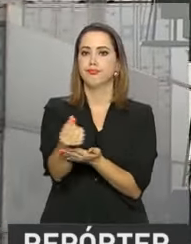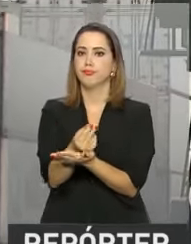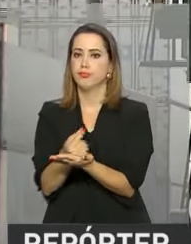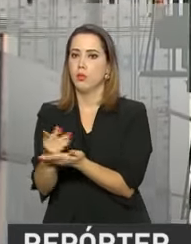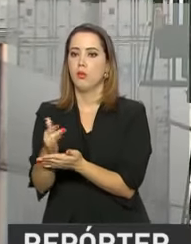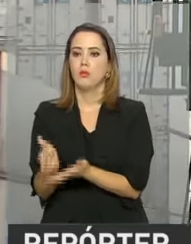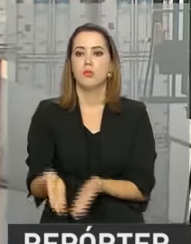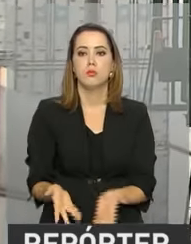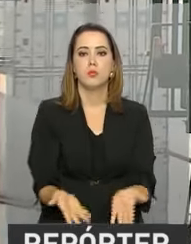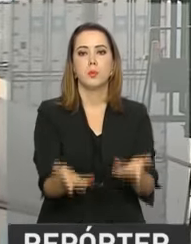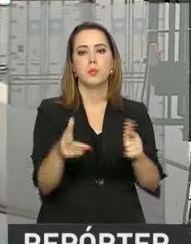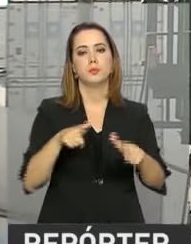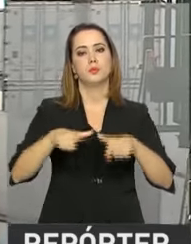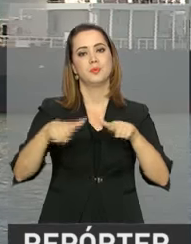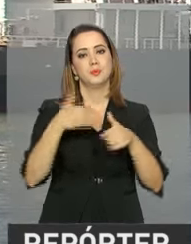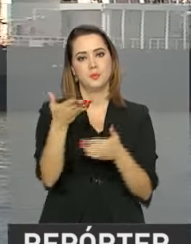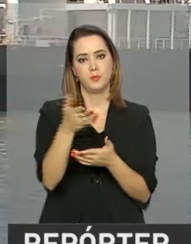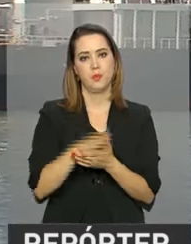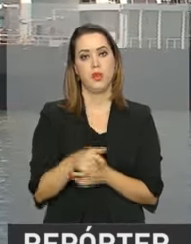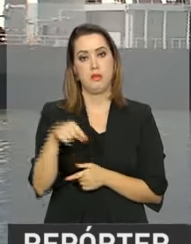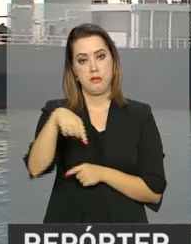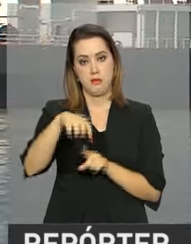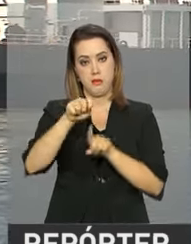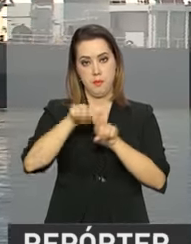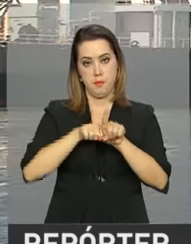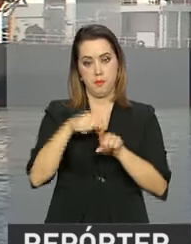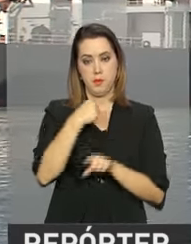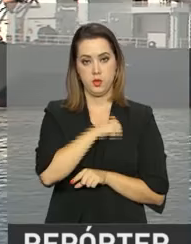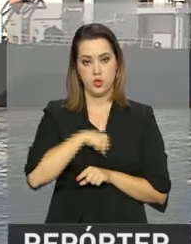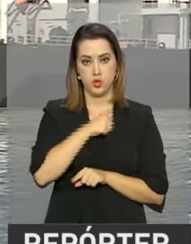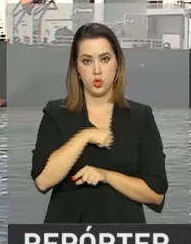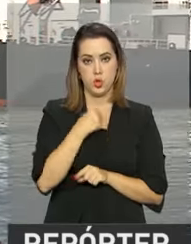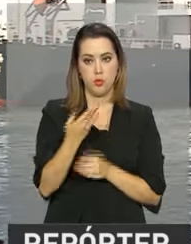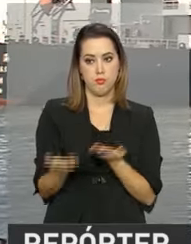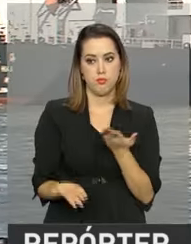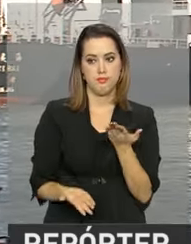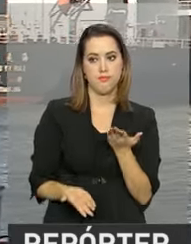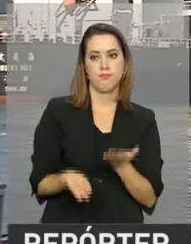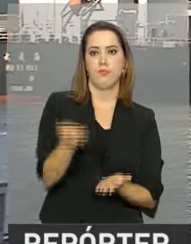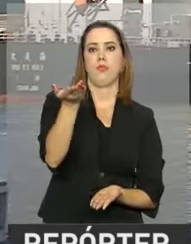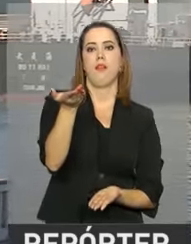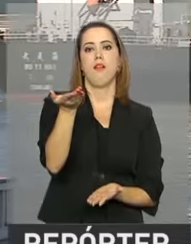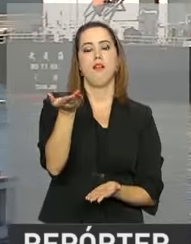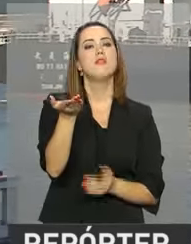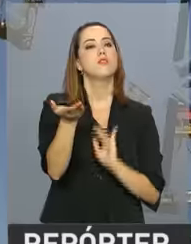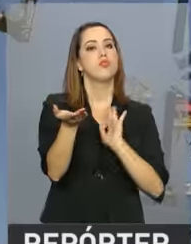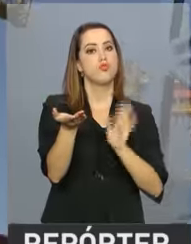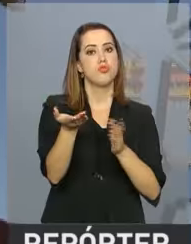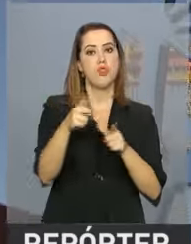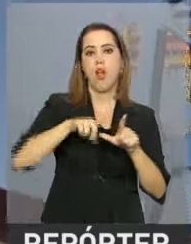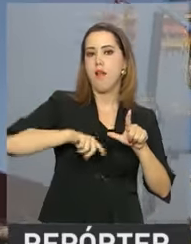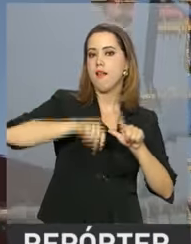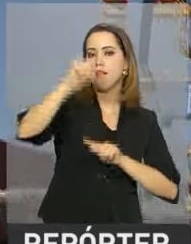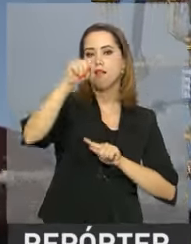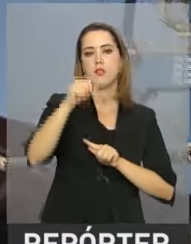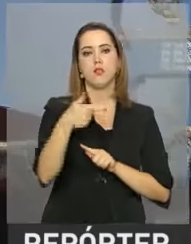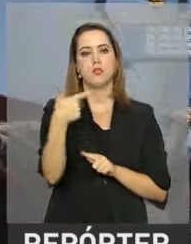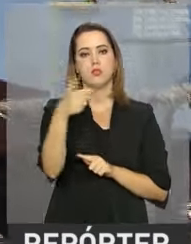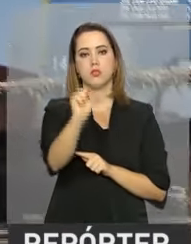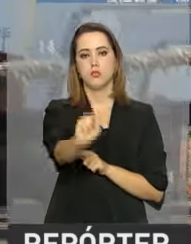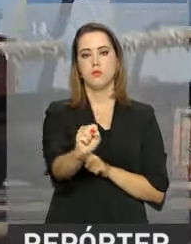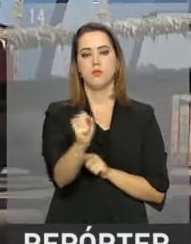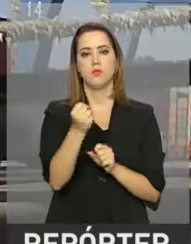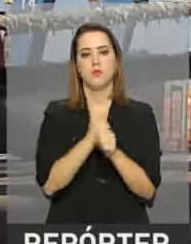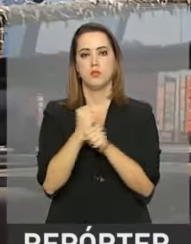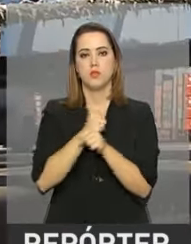Foi isso que aconteceu no mês de agosto, quando os números da balança atingiram o melhor resultado em 28 anos, desde o início da série